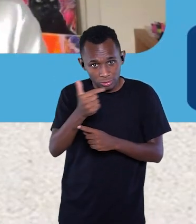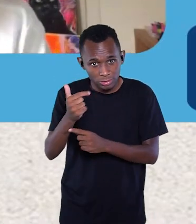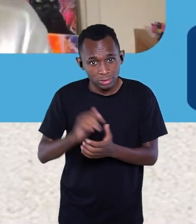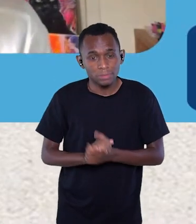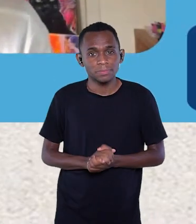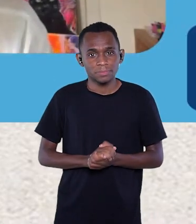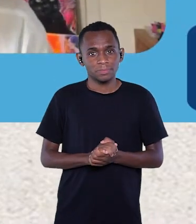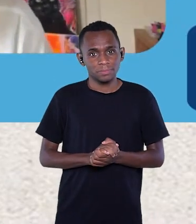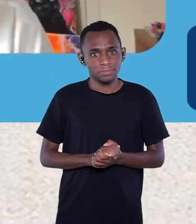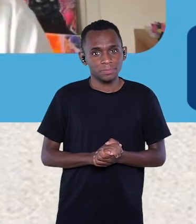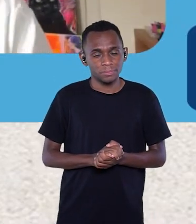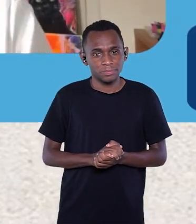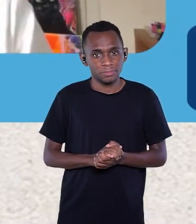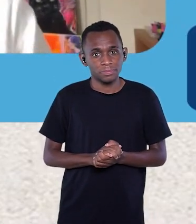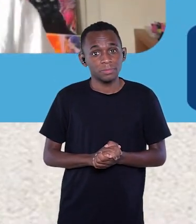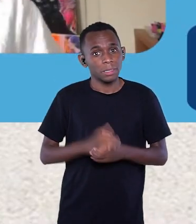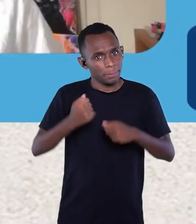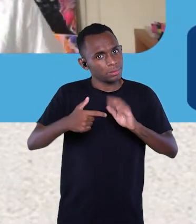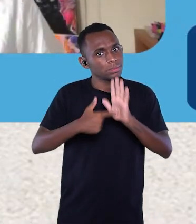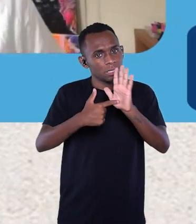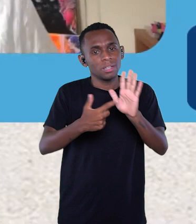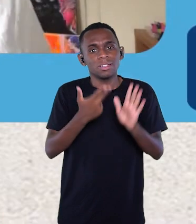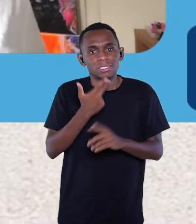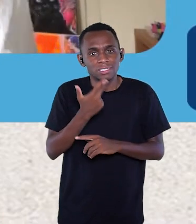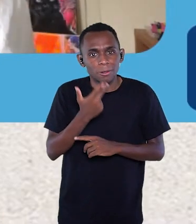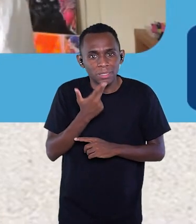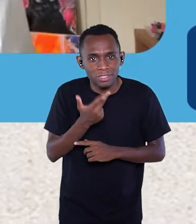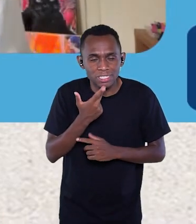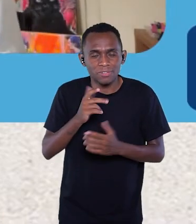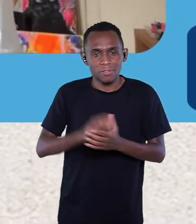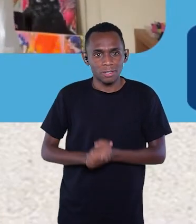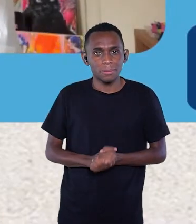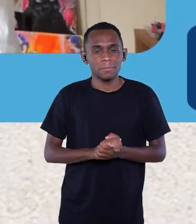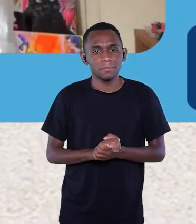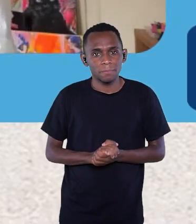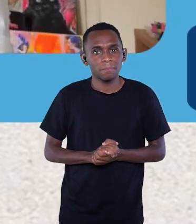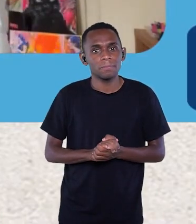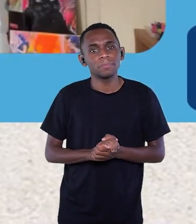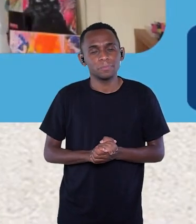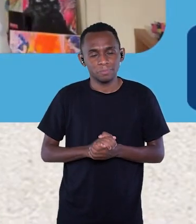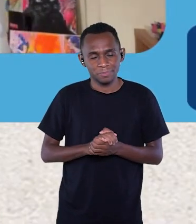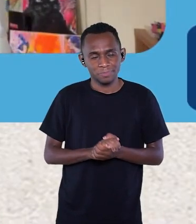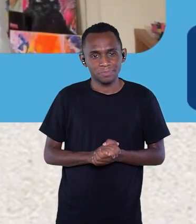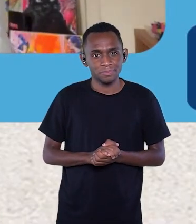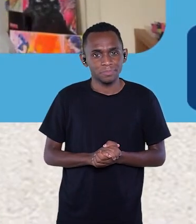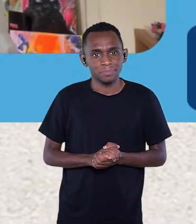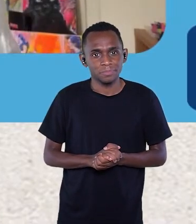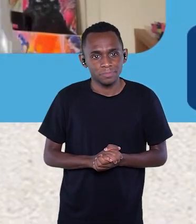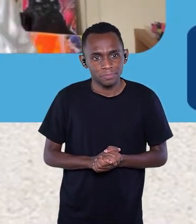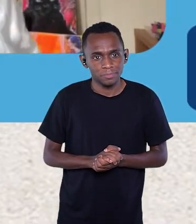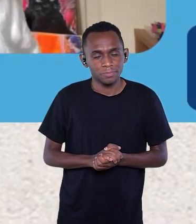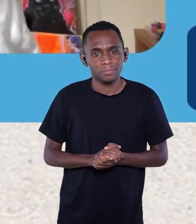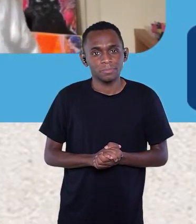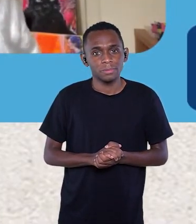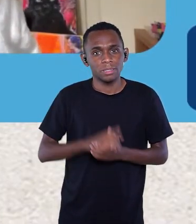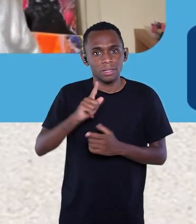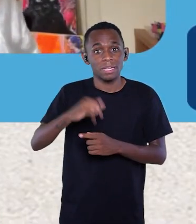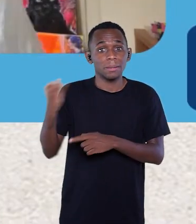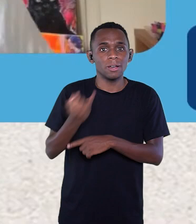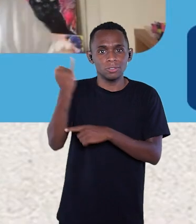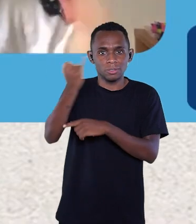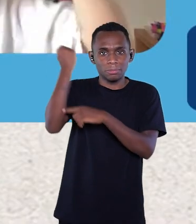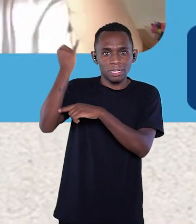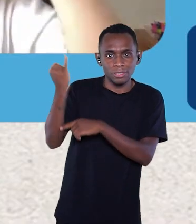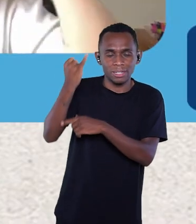verdade. Esquecemos de falar. Desse detalhe. Desse detalhe